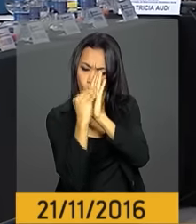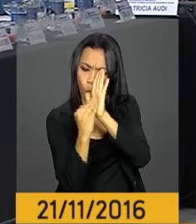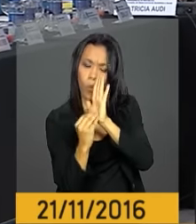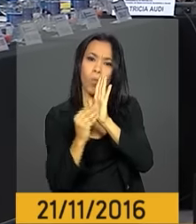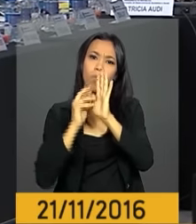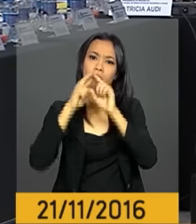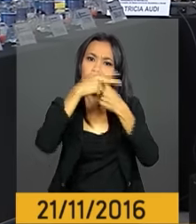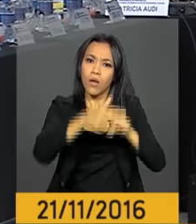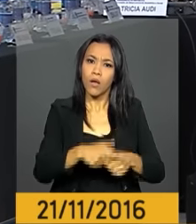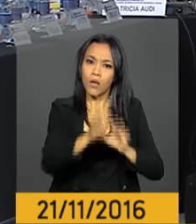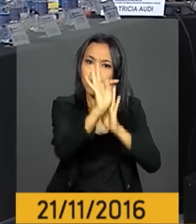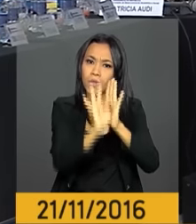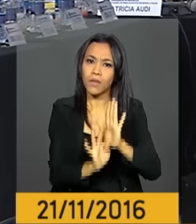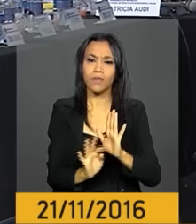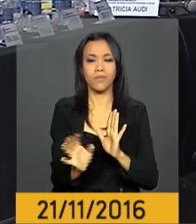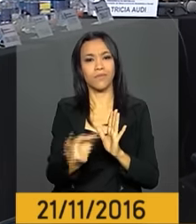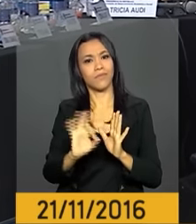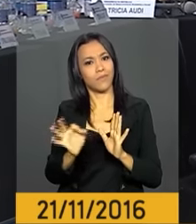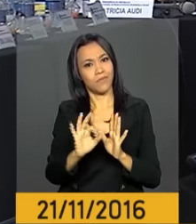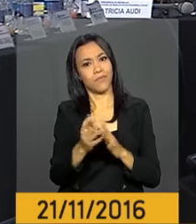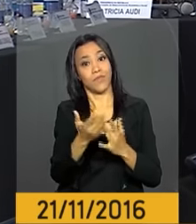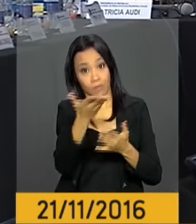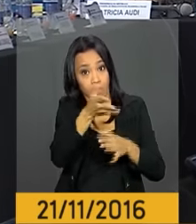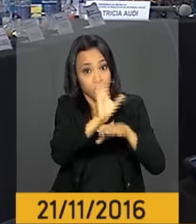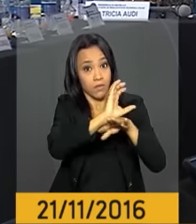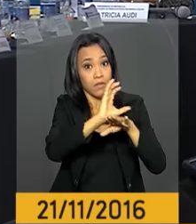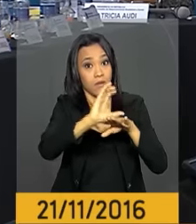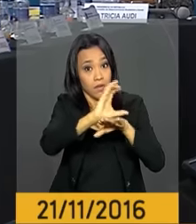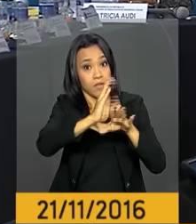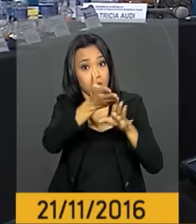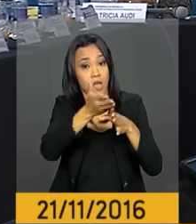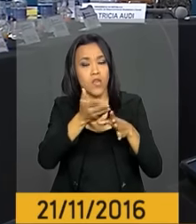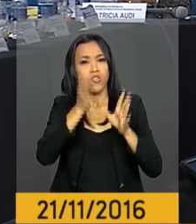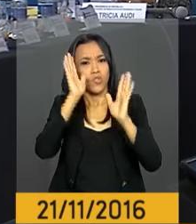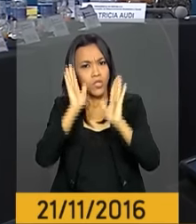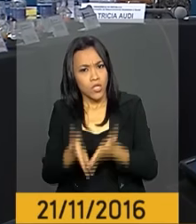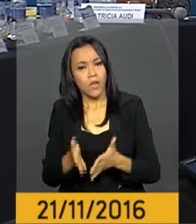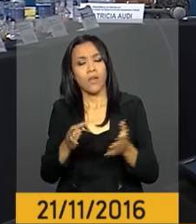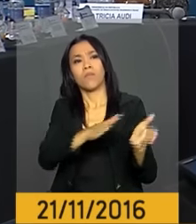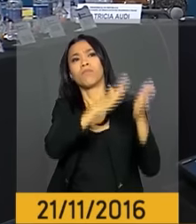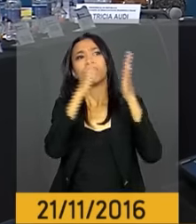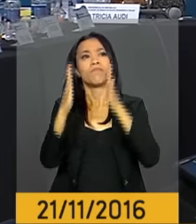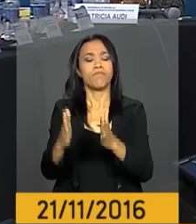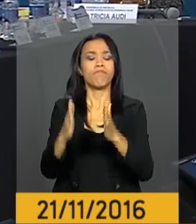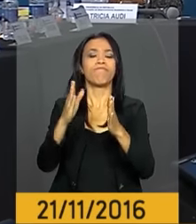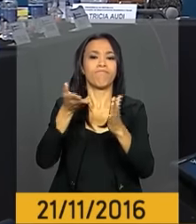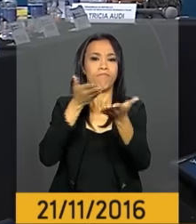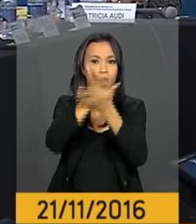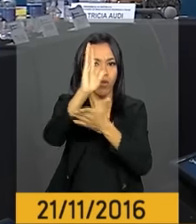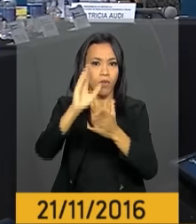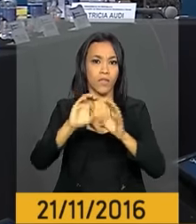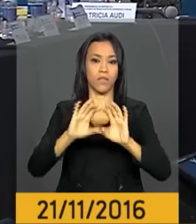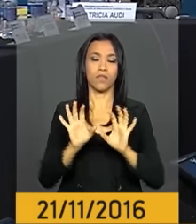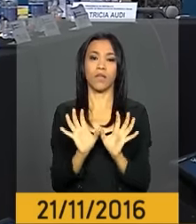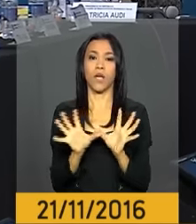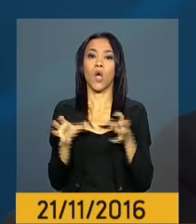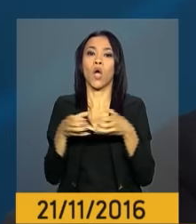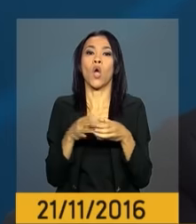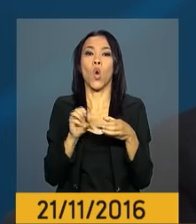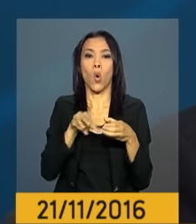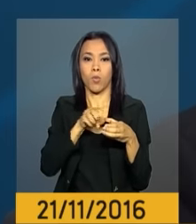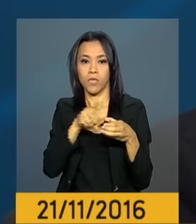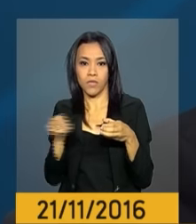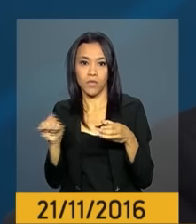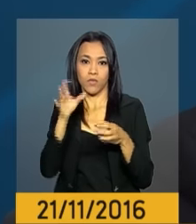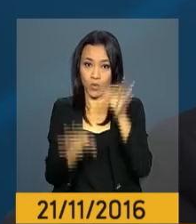texto da Constituição. Já foi aprovada agora também na Comissão de Constituição e Justiça do